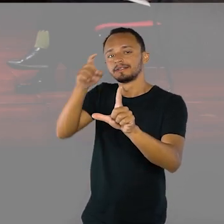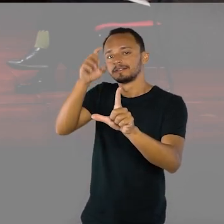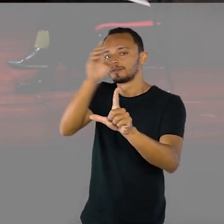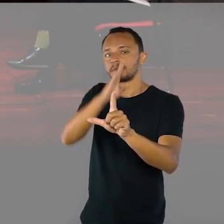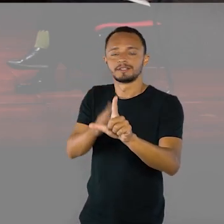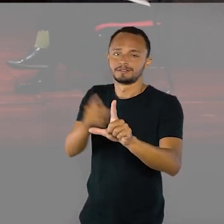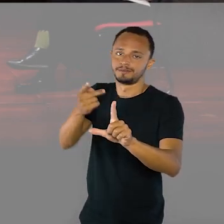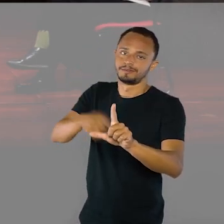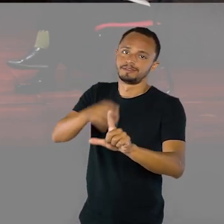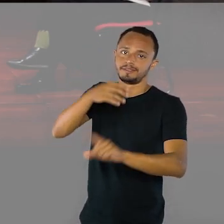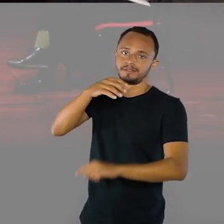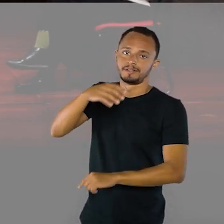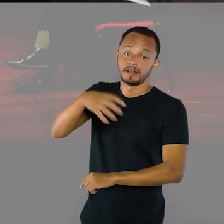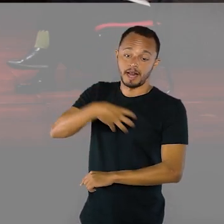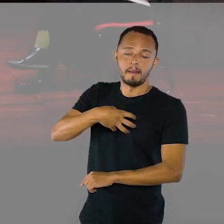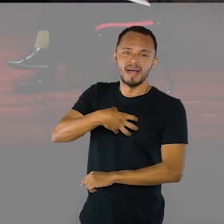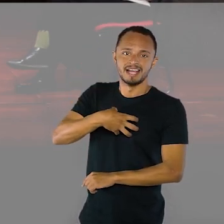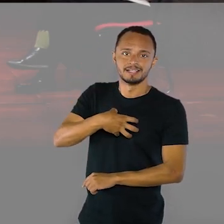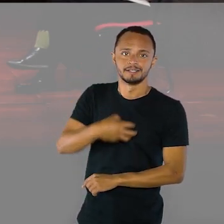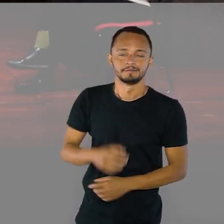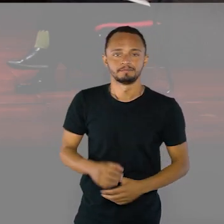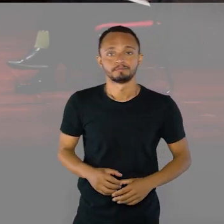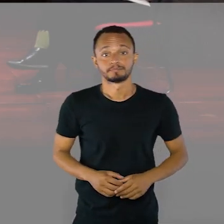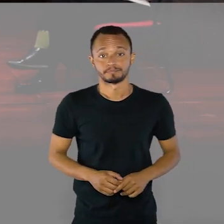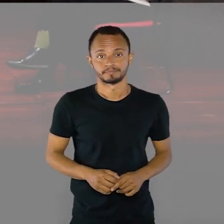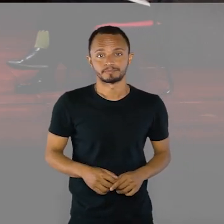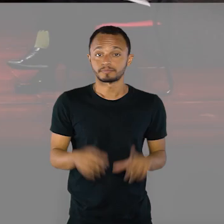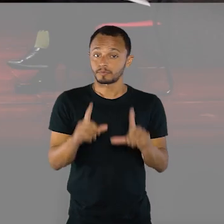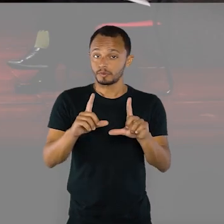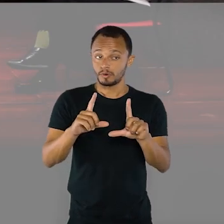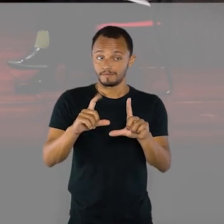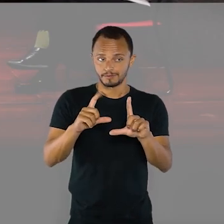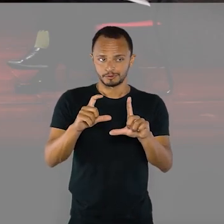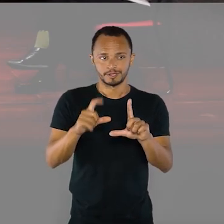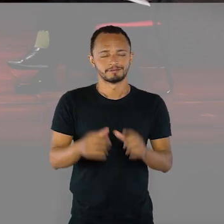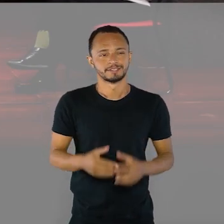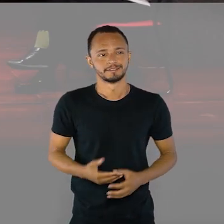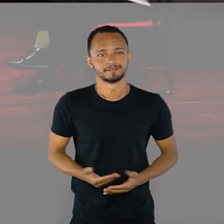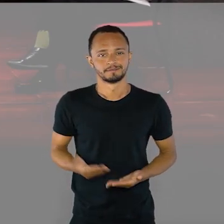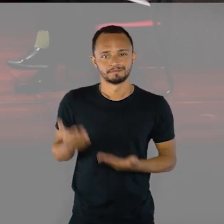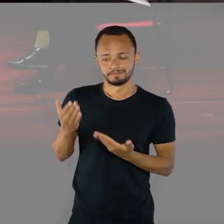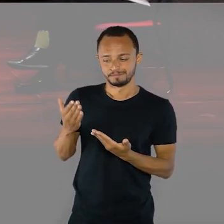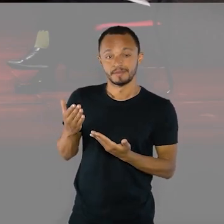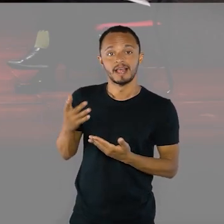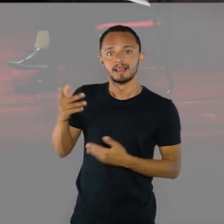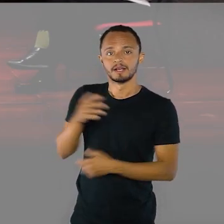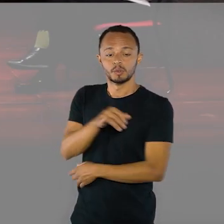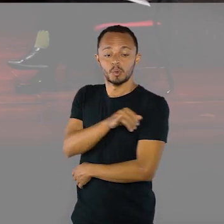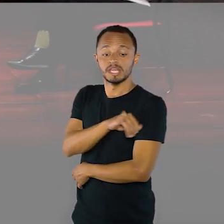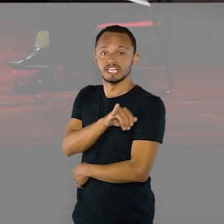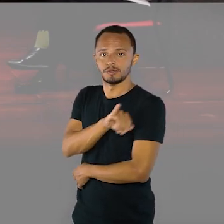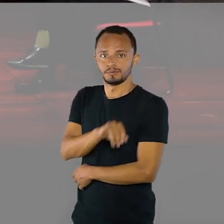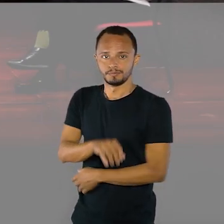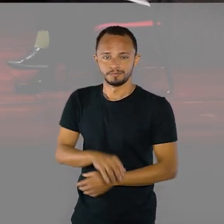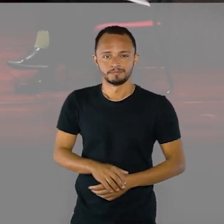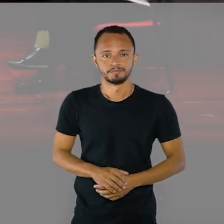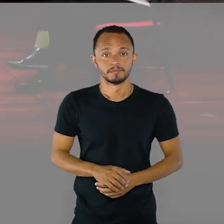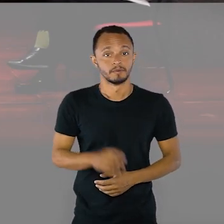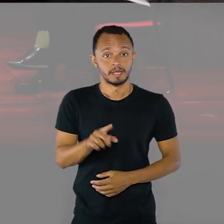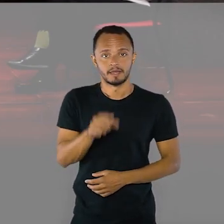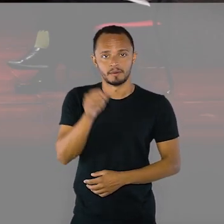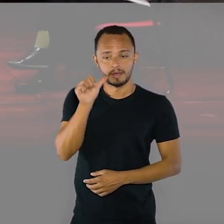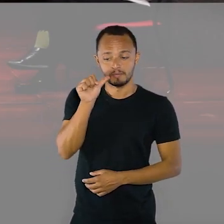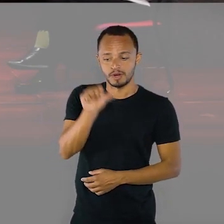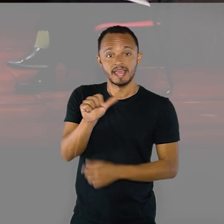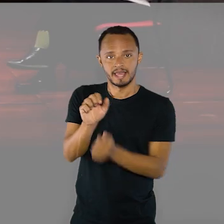de Alberto Henschel, uma fotografia feita no século XIX, num estúdio do Rio de Janeiro, de uma mulher, provavelmente